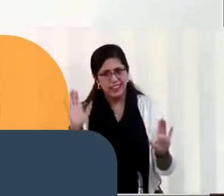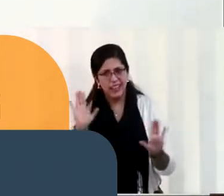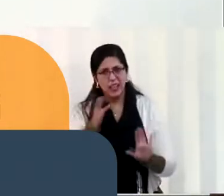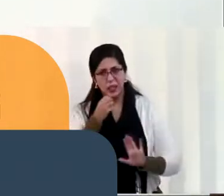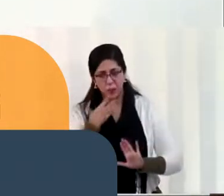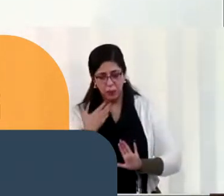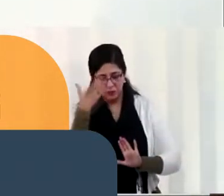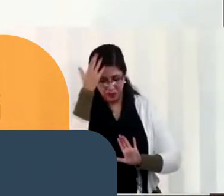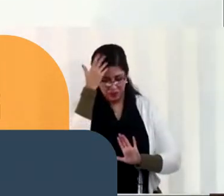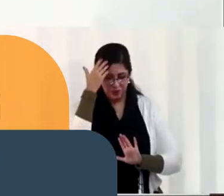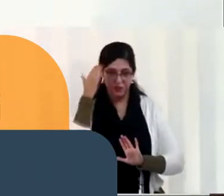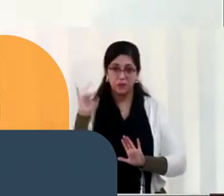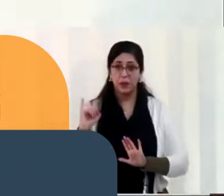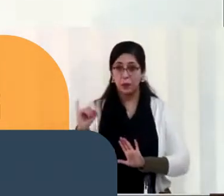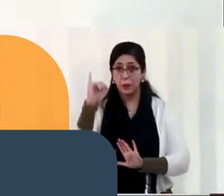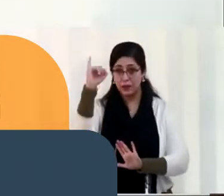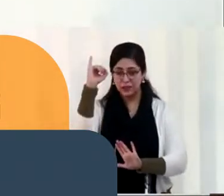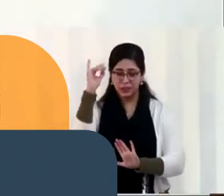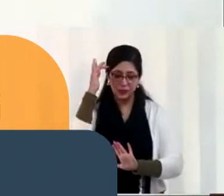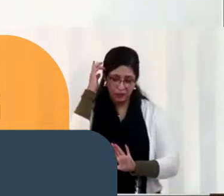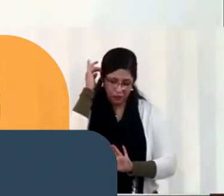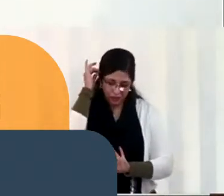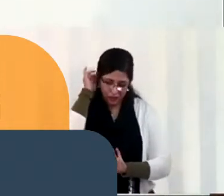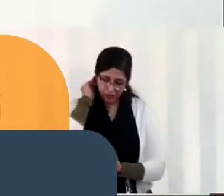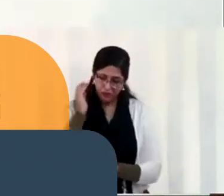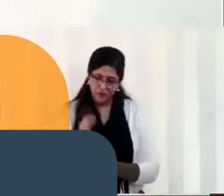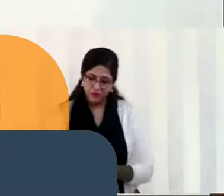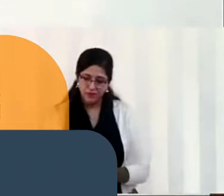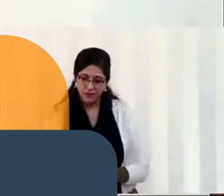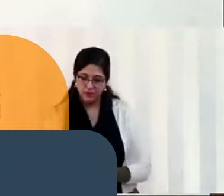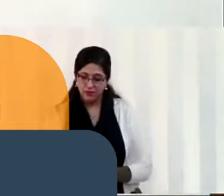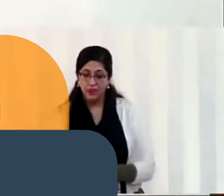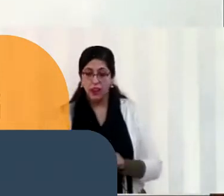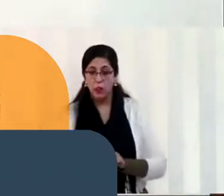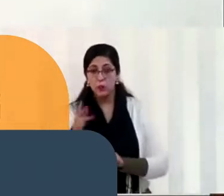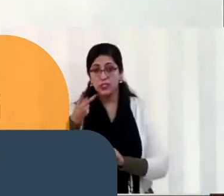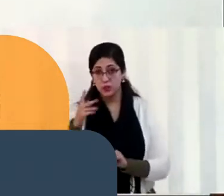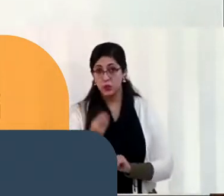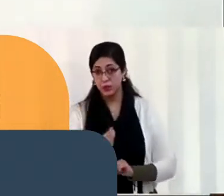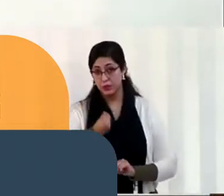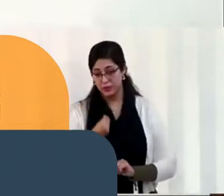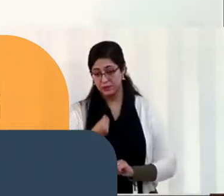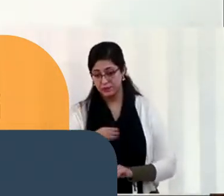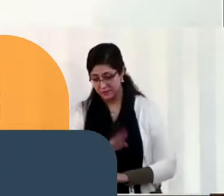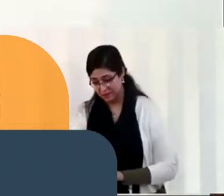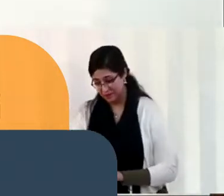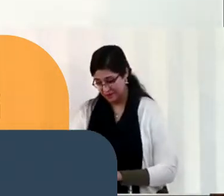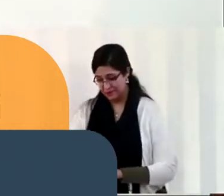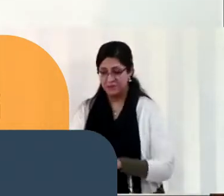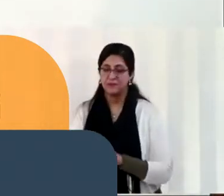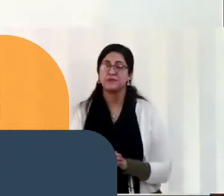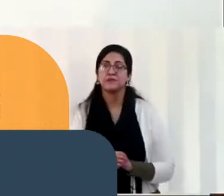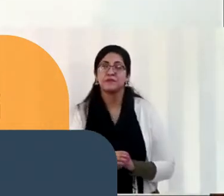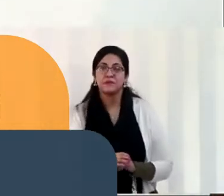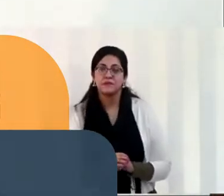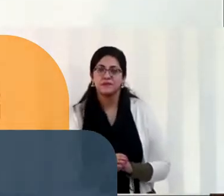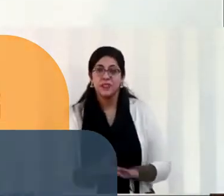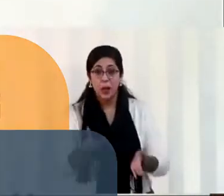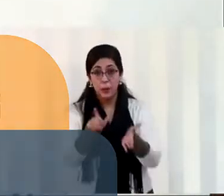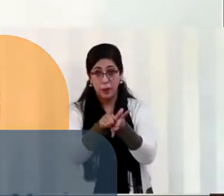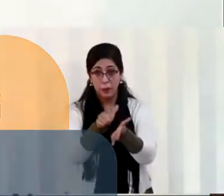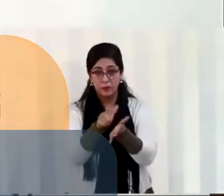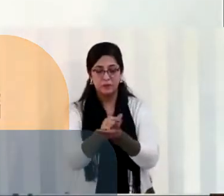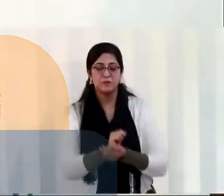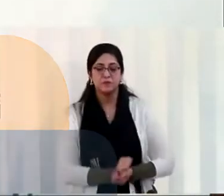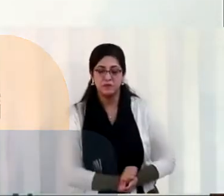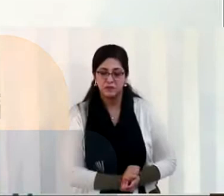muito importante, pode ser muito importante para vocês, na caminhada de vocês. O desenho é o seguinte: na folha,